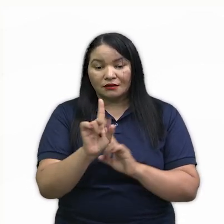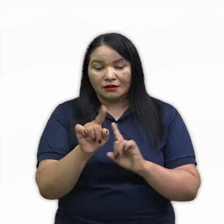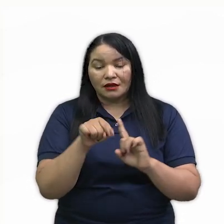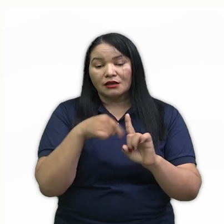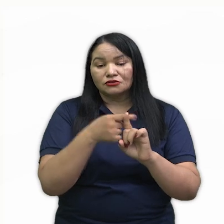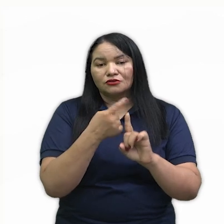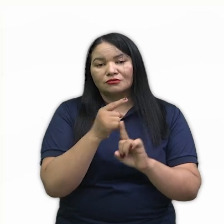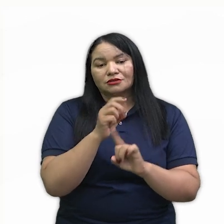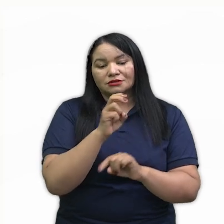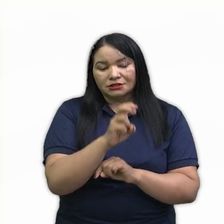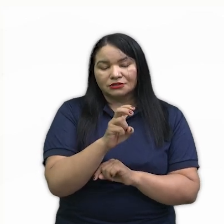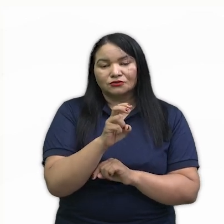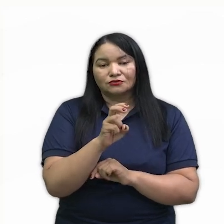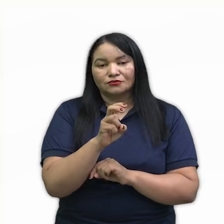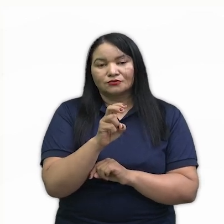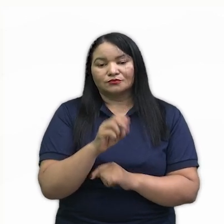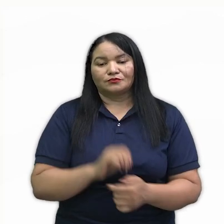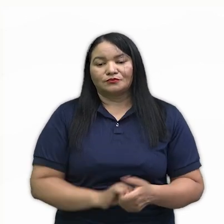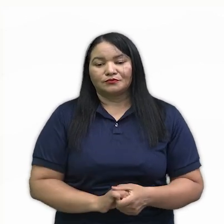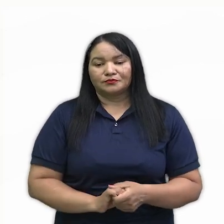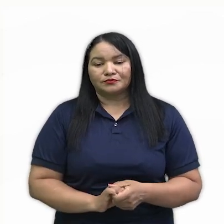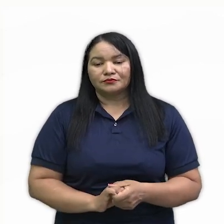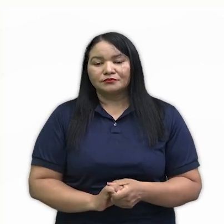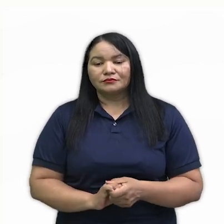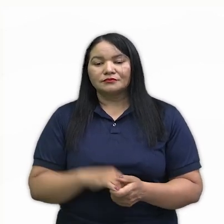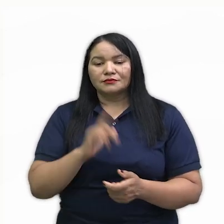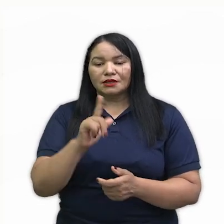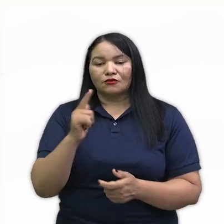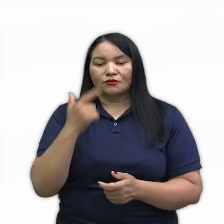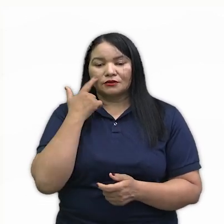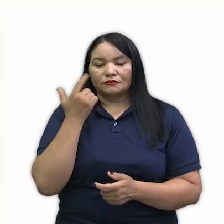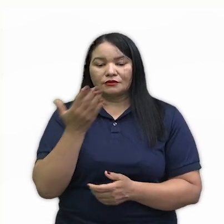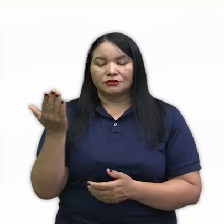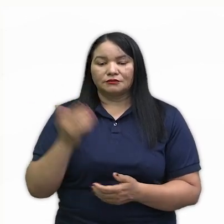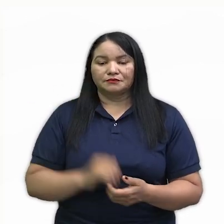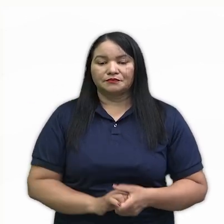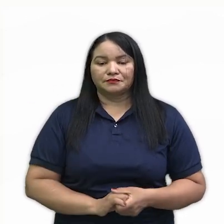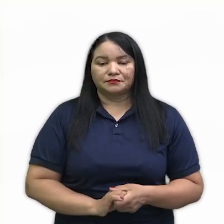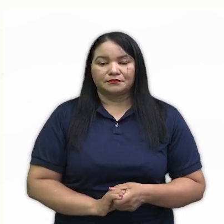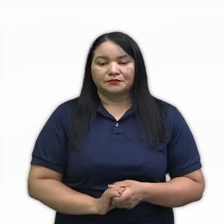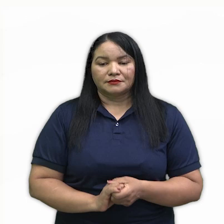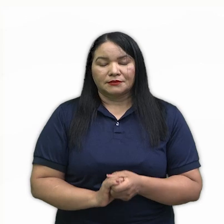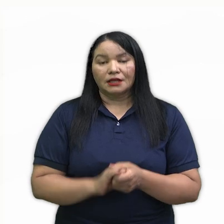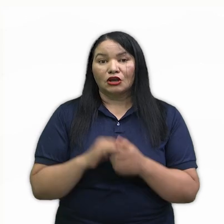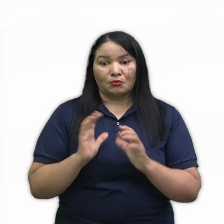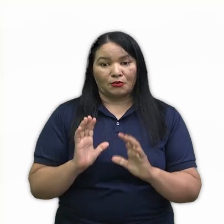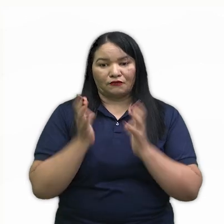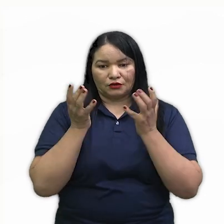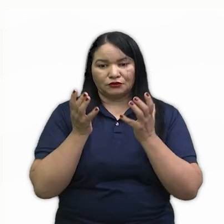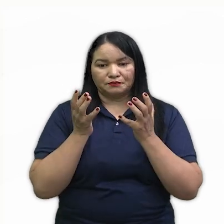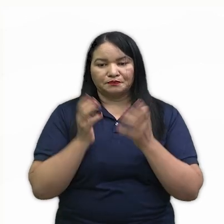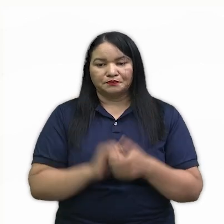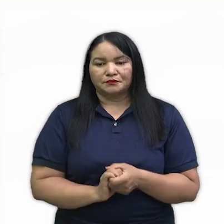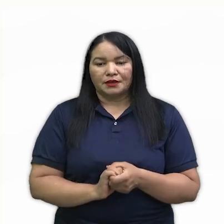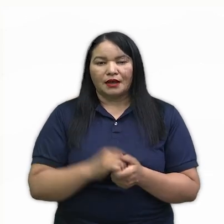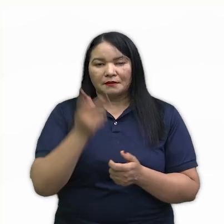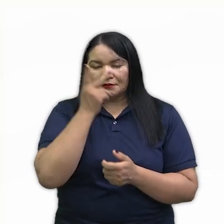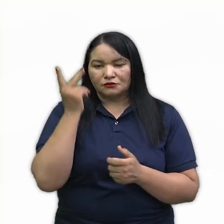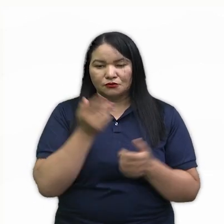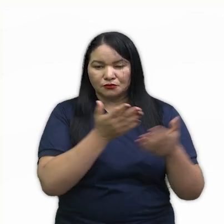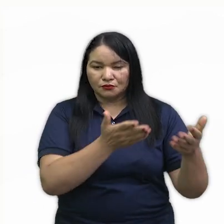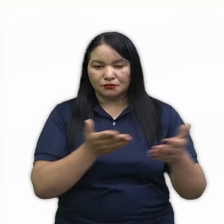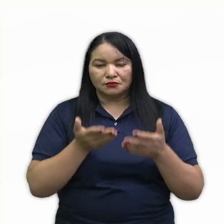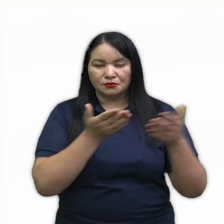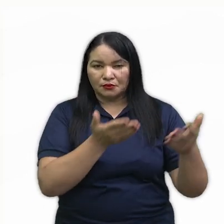contagem de 5 em 5, tá bom? Olha essa próxima sequência. Em uma festa, os convidados são chamados para o